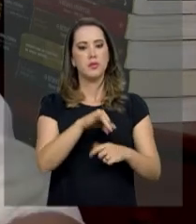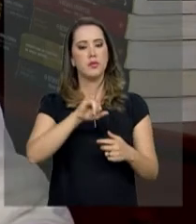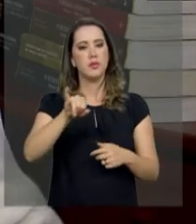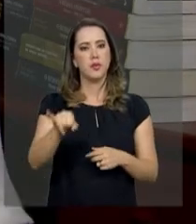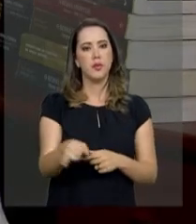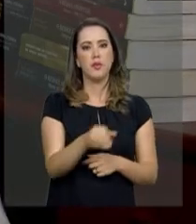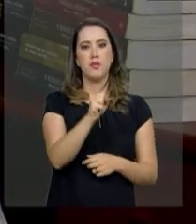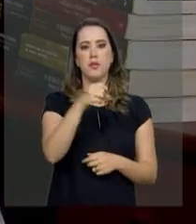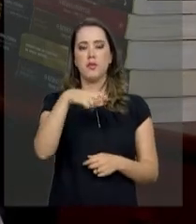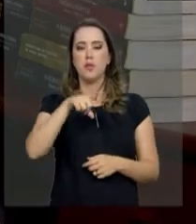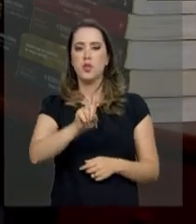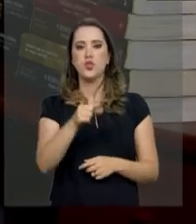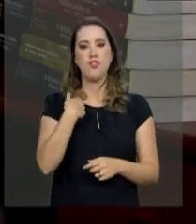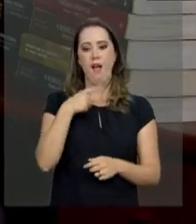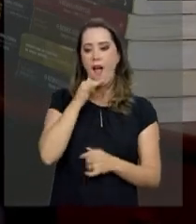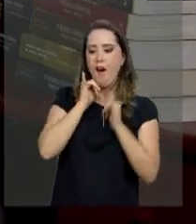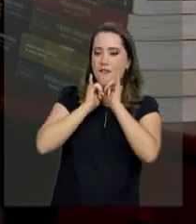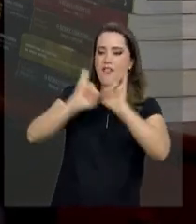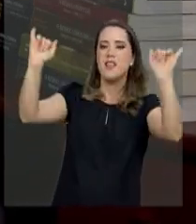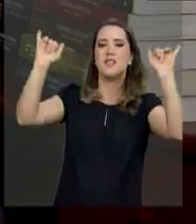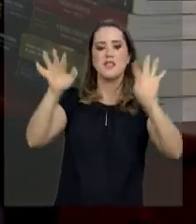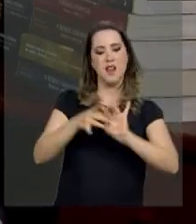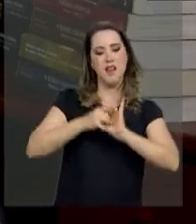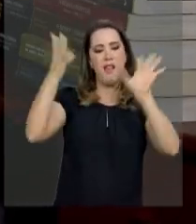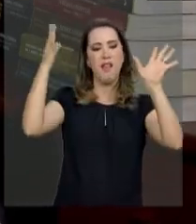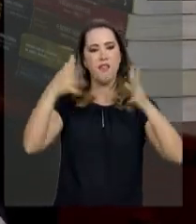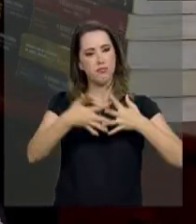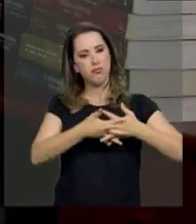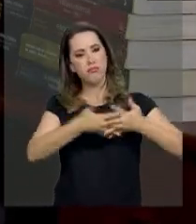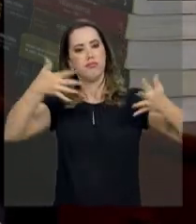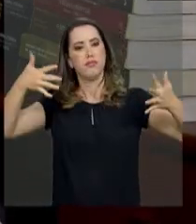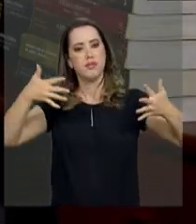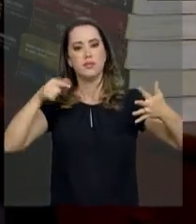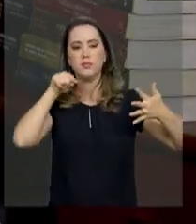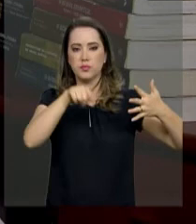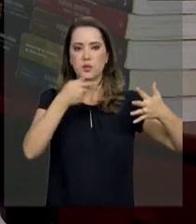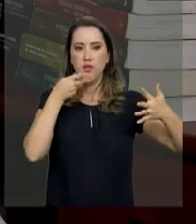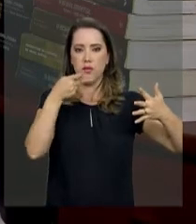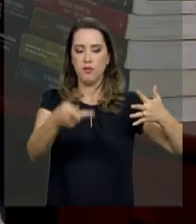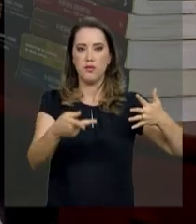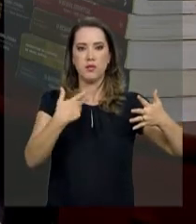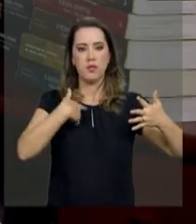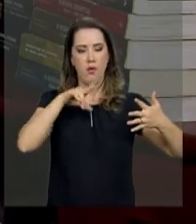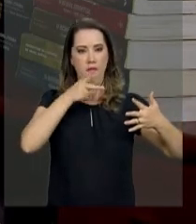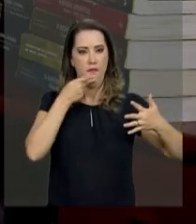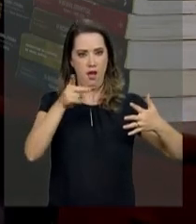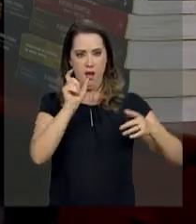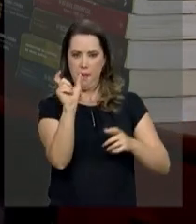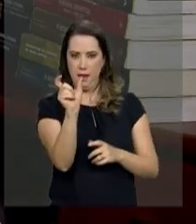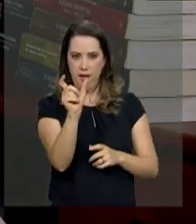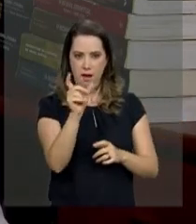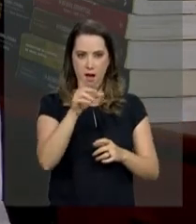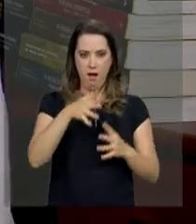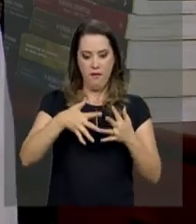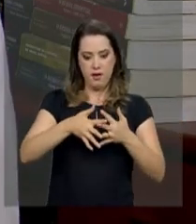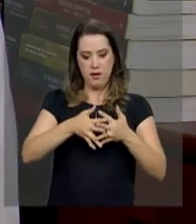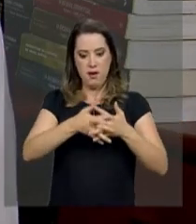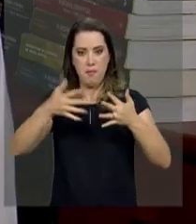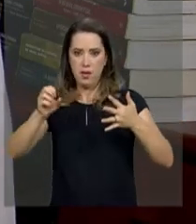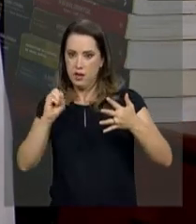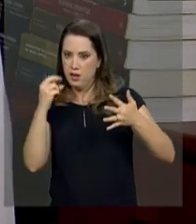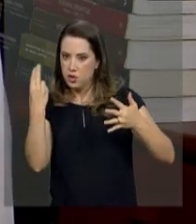aí declara independência essas palavras né independência do norte a1